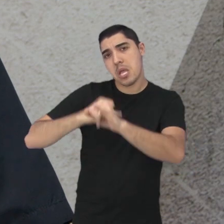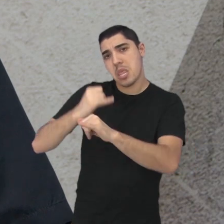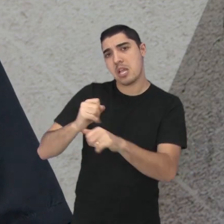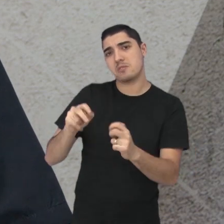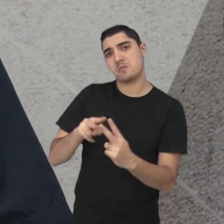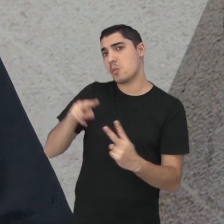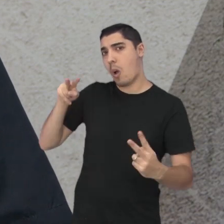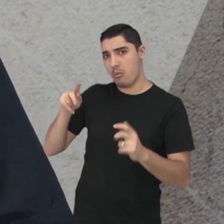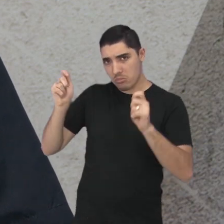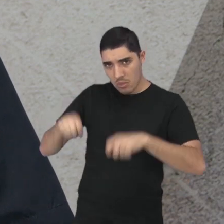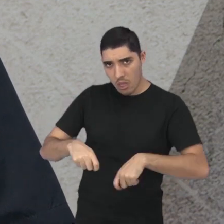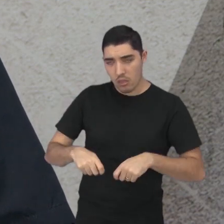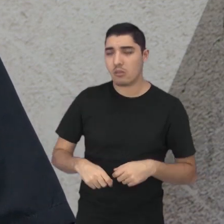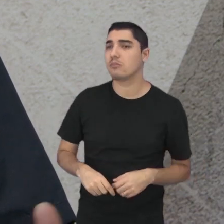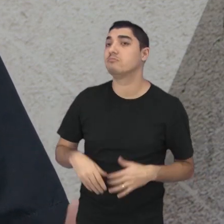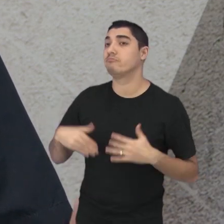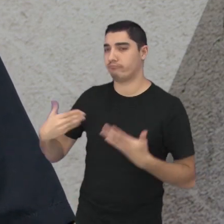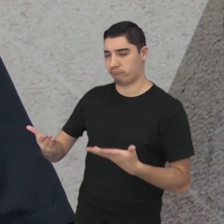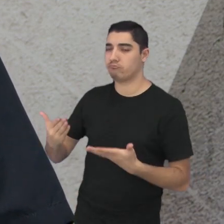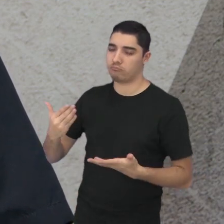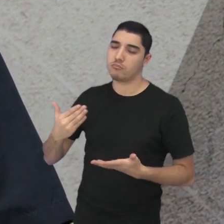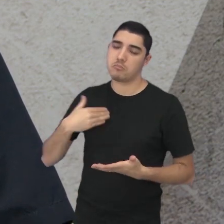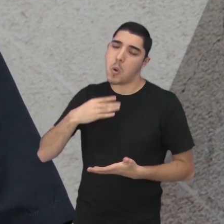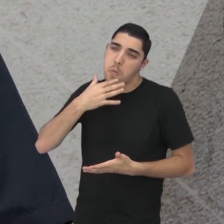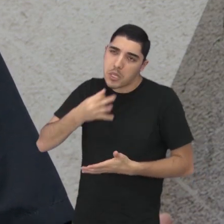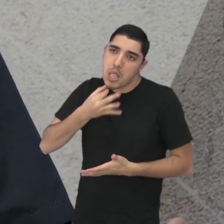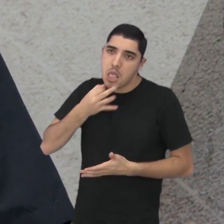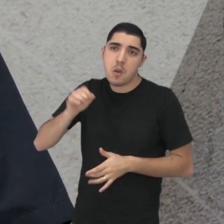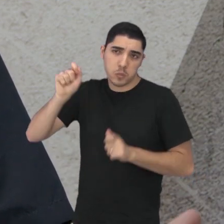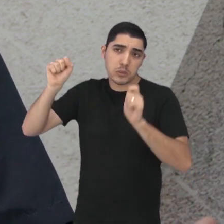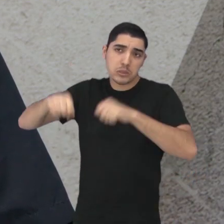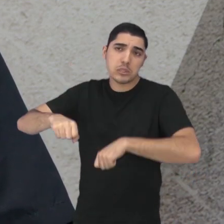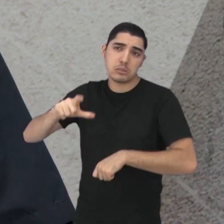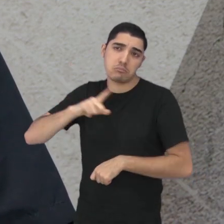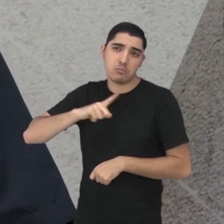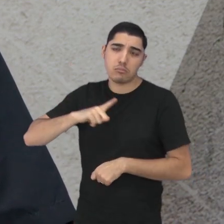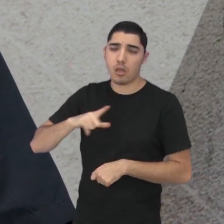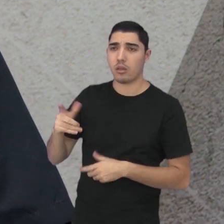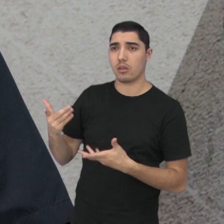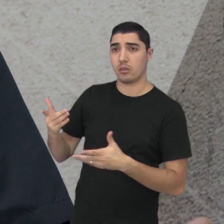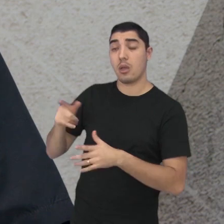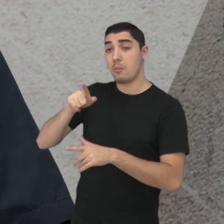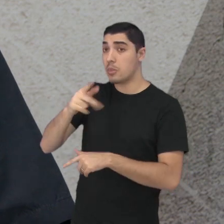acredito que sim. É muito importante hoje, eu acho que você não pode parar em nenhum momento de estar tentando se